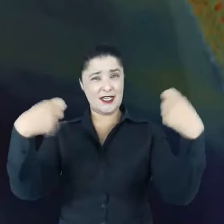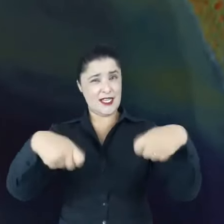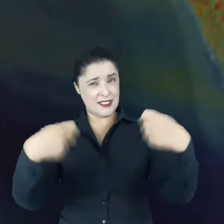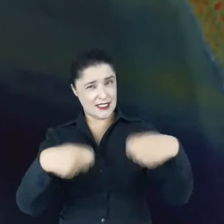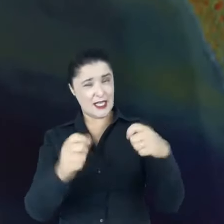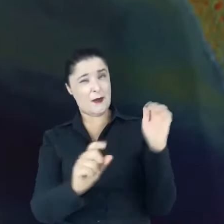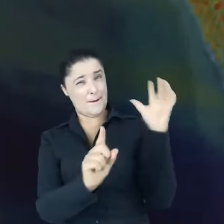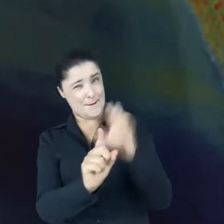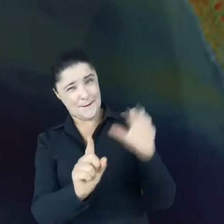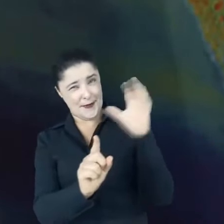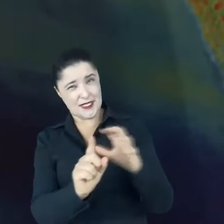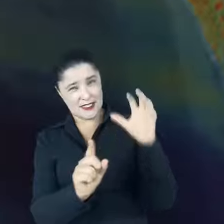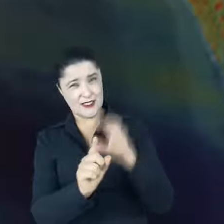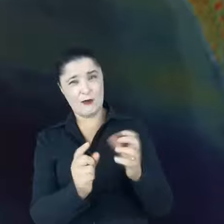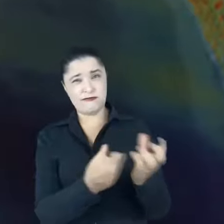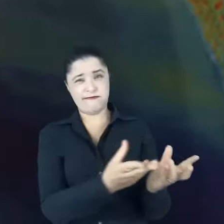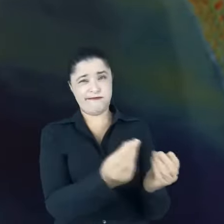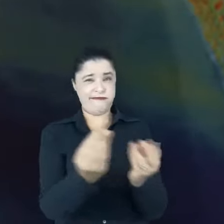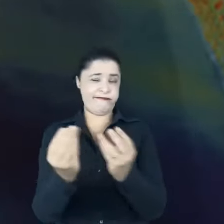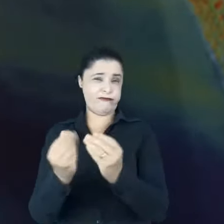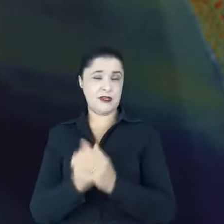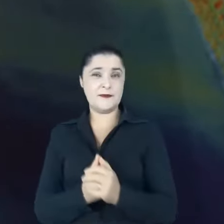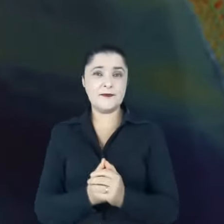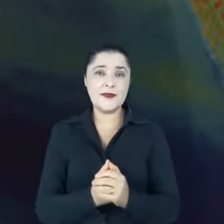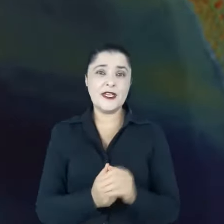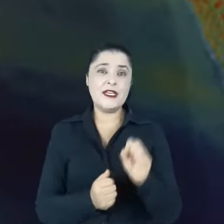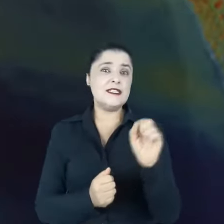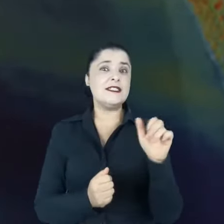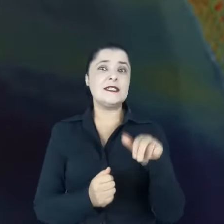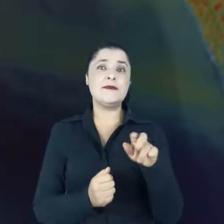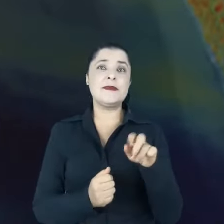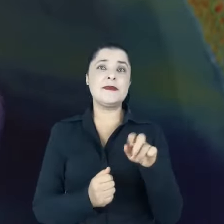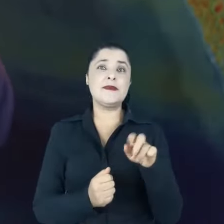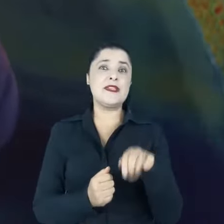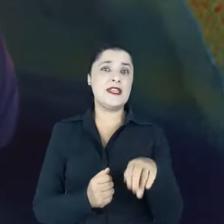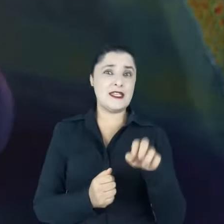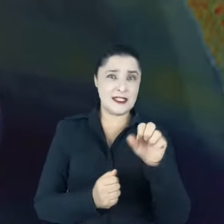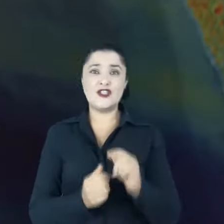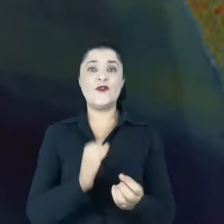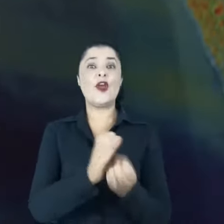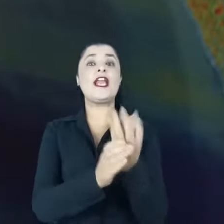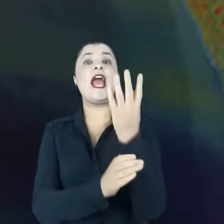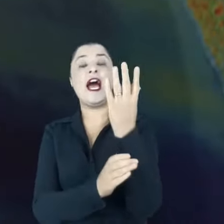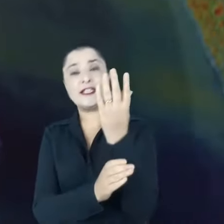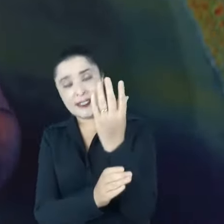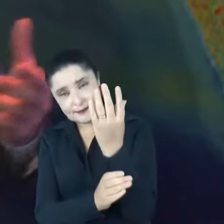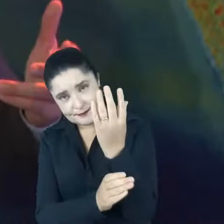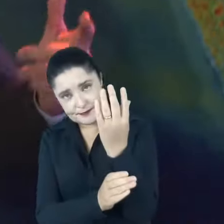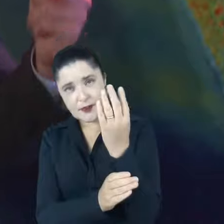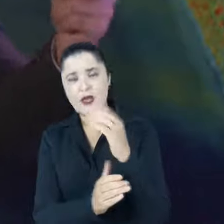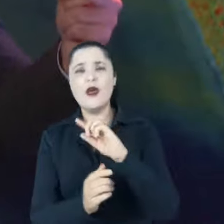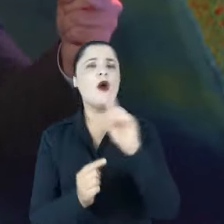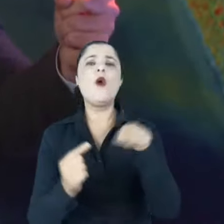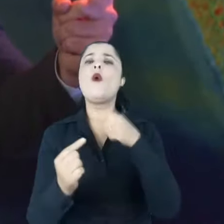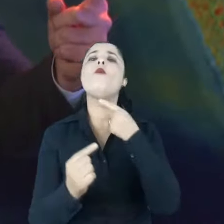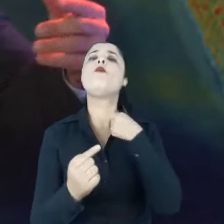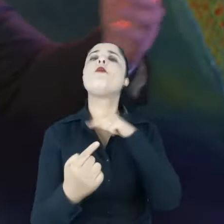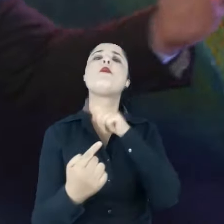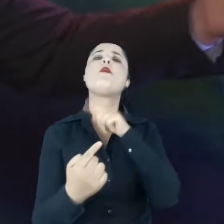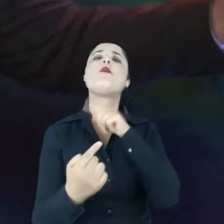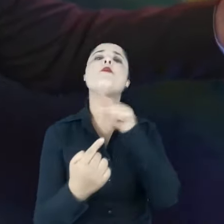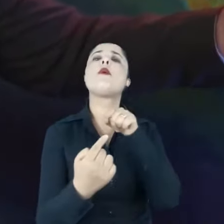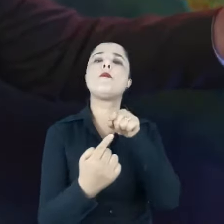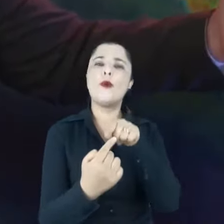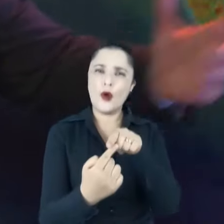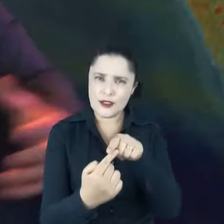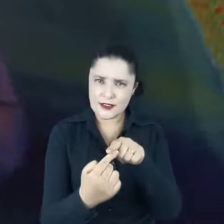tremenda. A Siemens Energy, Ju, foi criada com um propósito. É uma empresa de um ano de idade, apesar